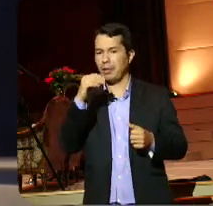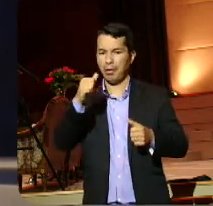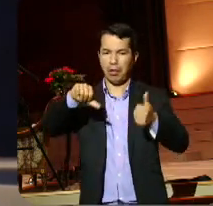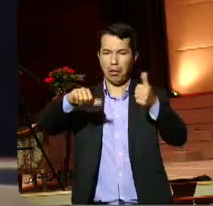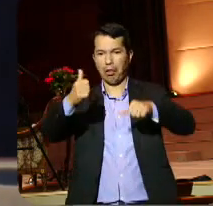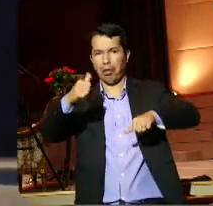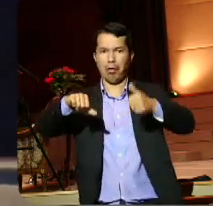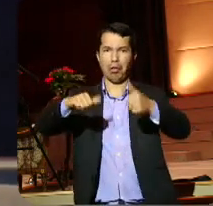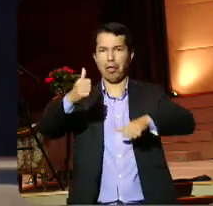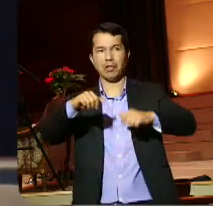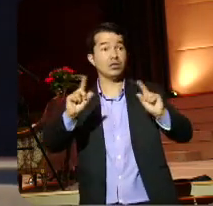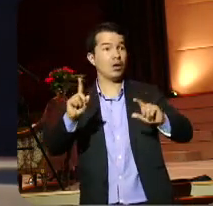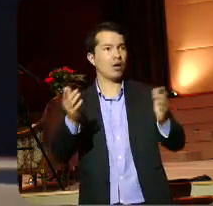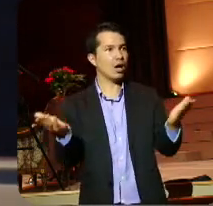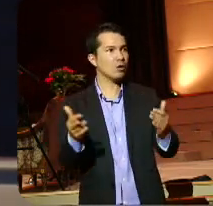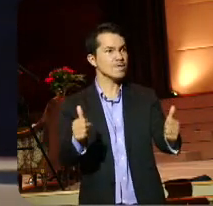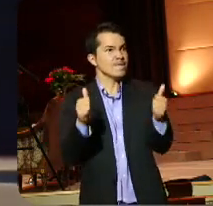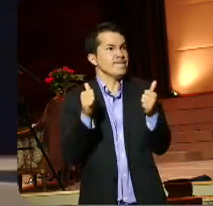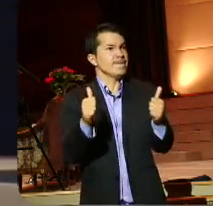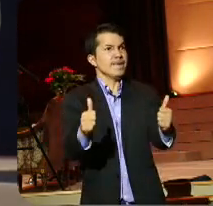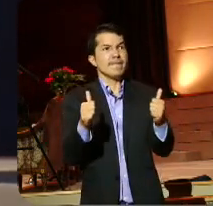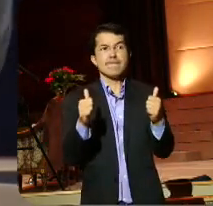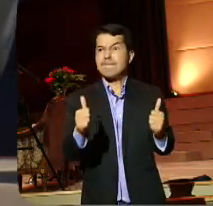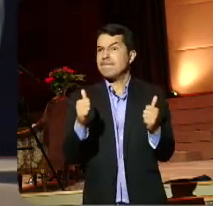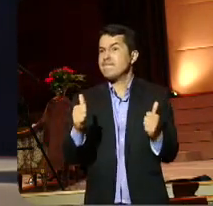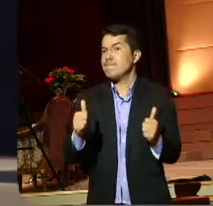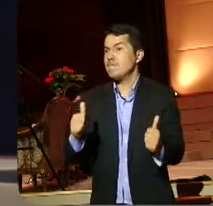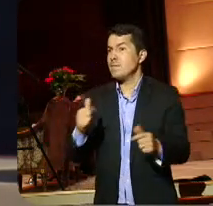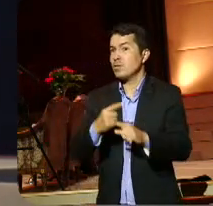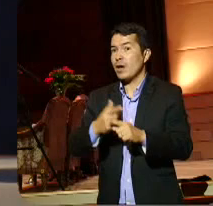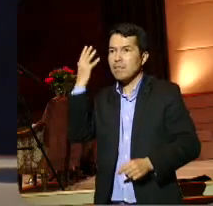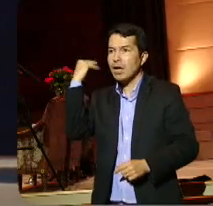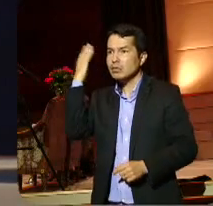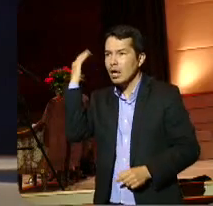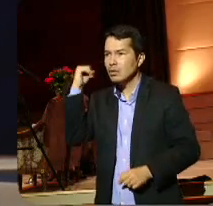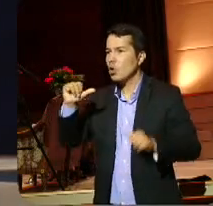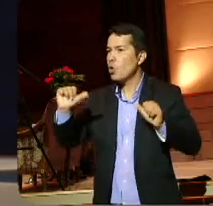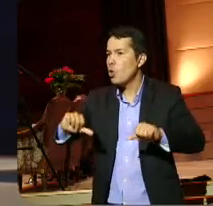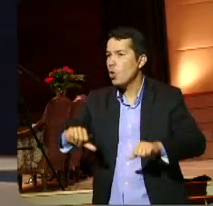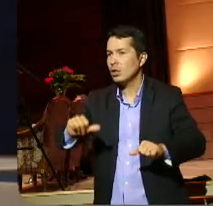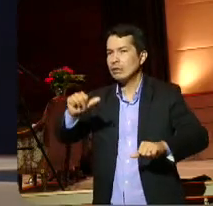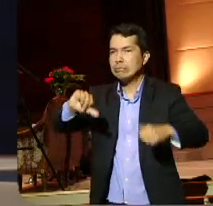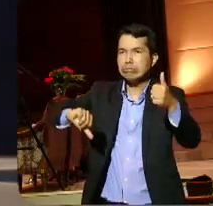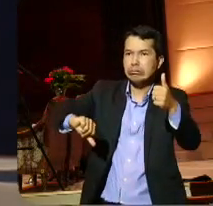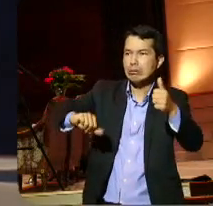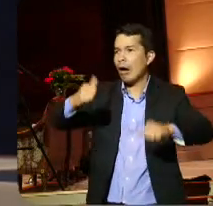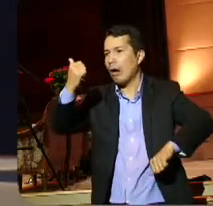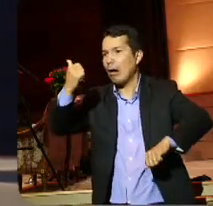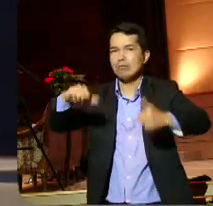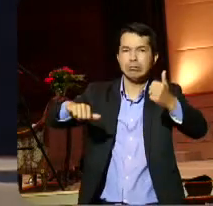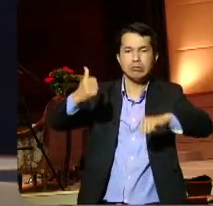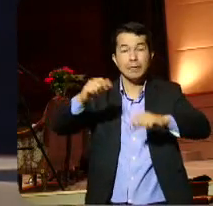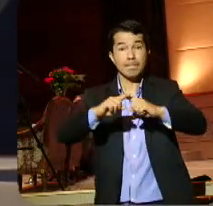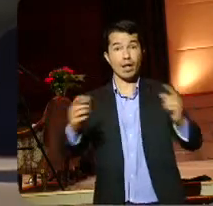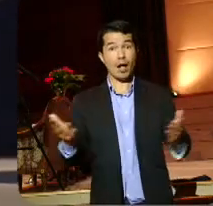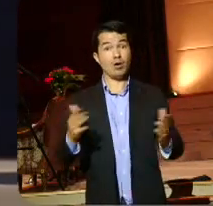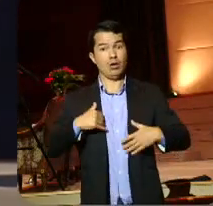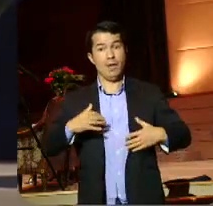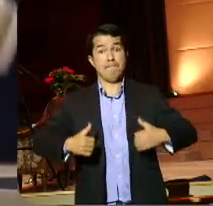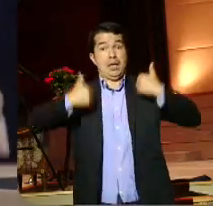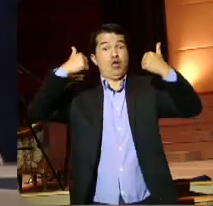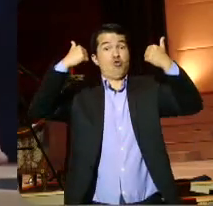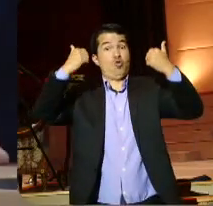vida remendada. Ele nos faz melhor do que éramos antes, porque o poder de Deus se aperfeiçoa na